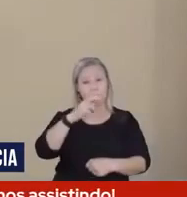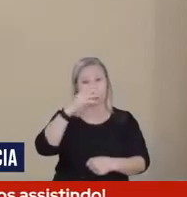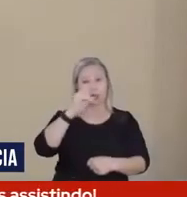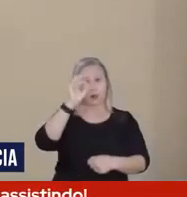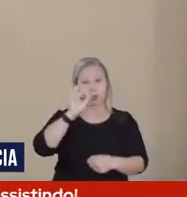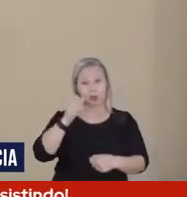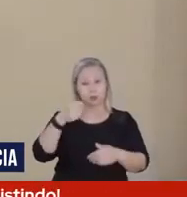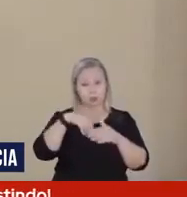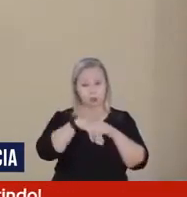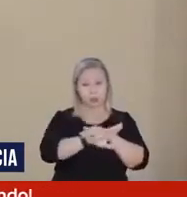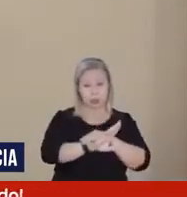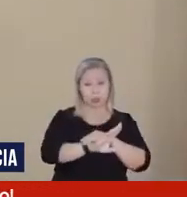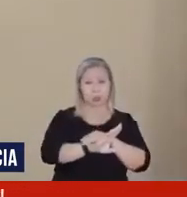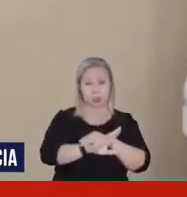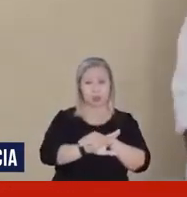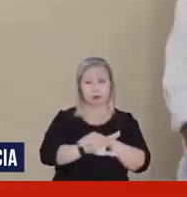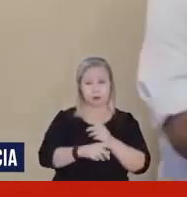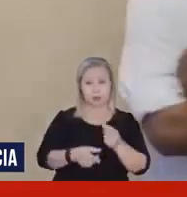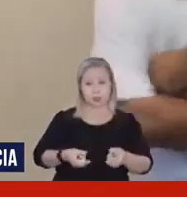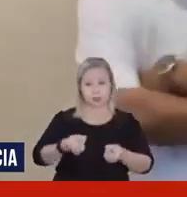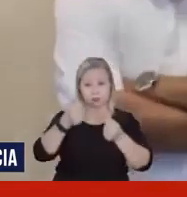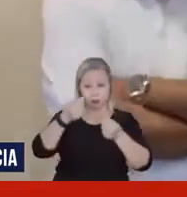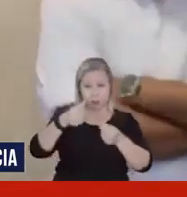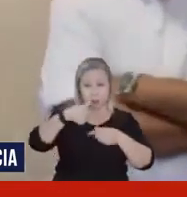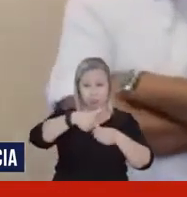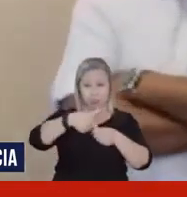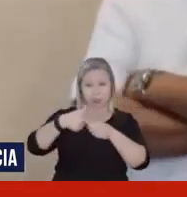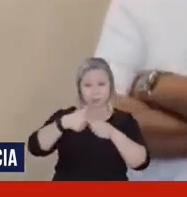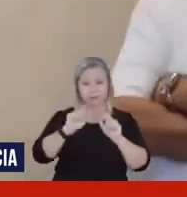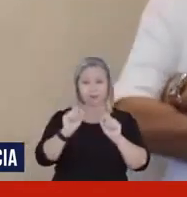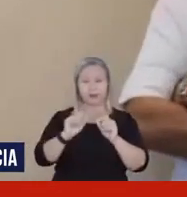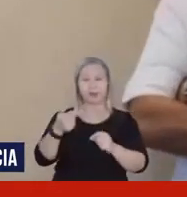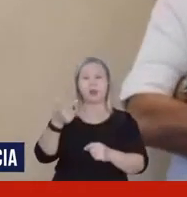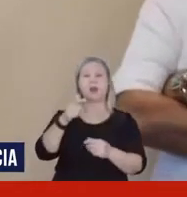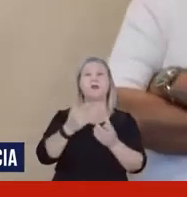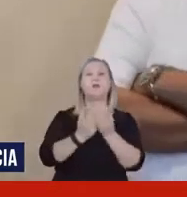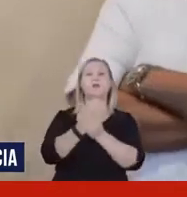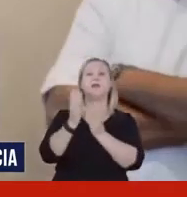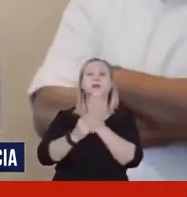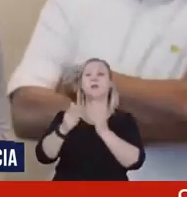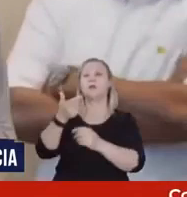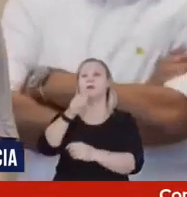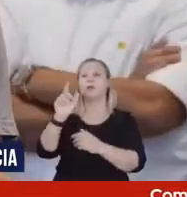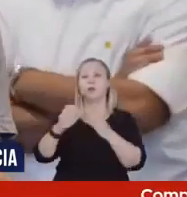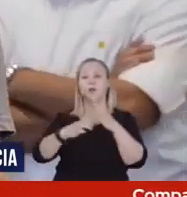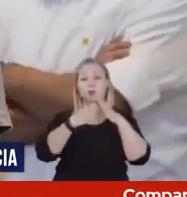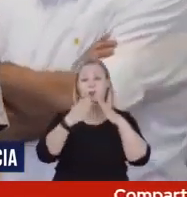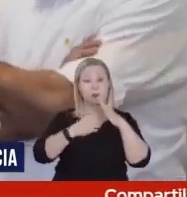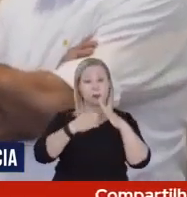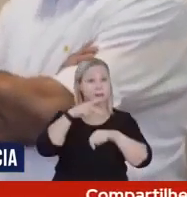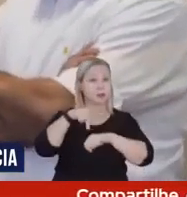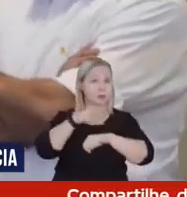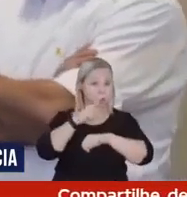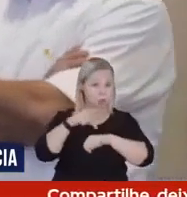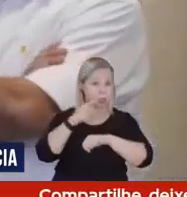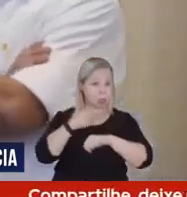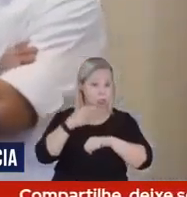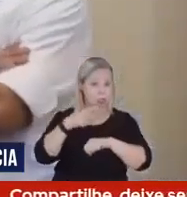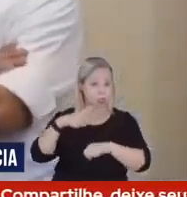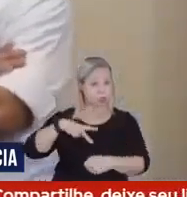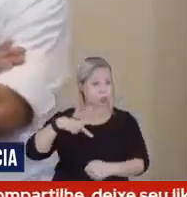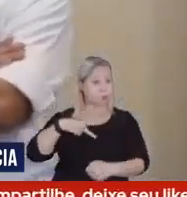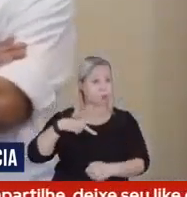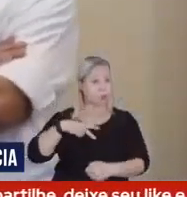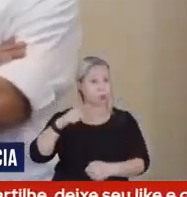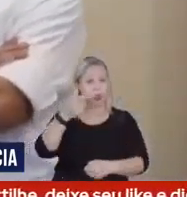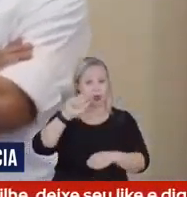não a Petrobras. Fundamental a gente entender isso. São empresas estrangeiras, estatais de outros países, que vão retirar o nosso petróleo aqui